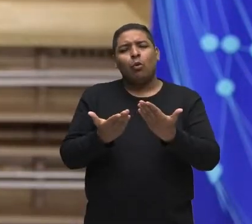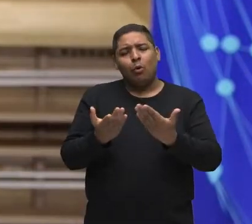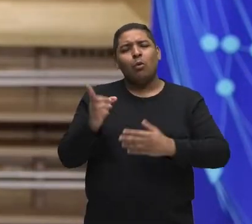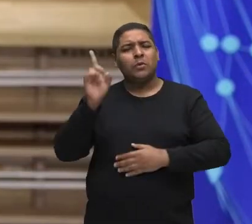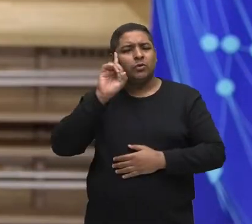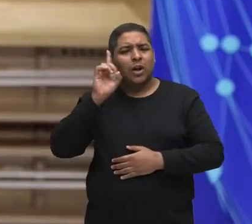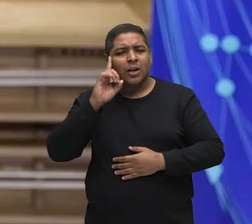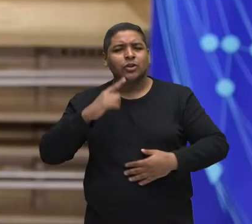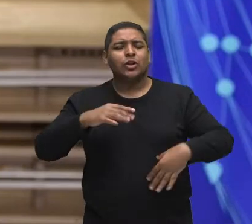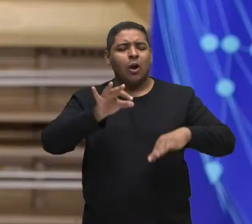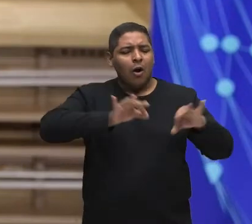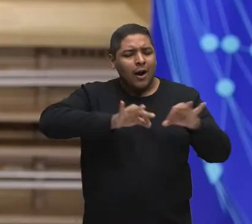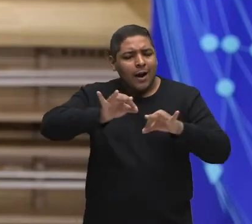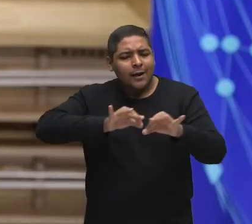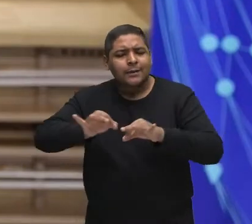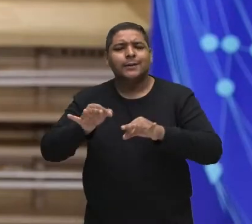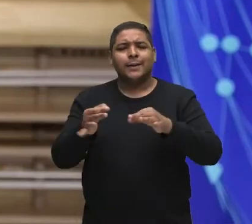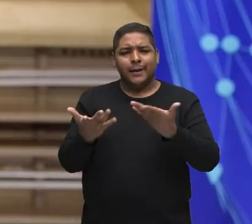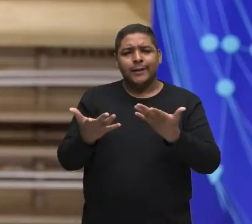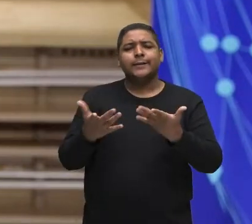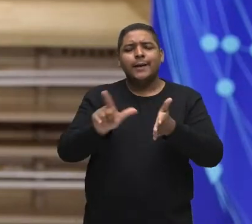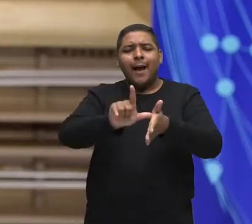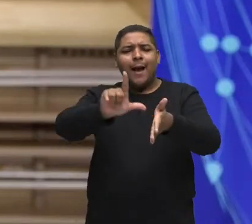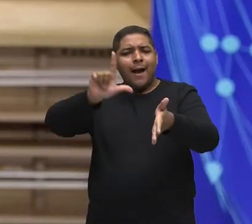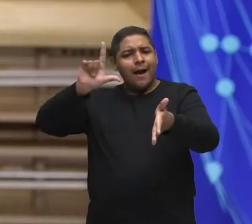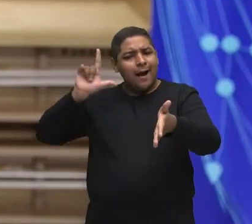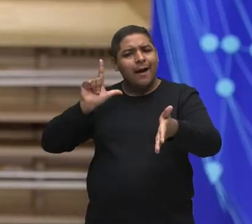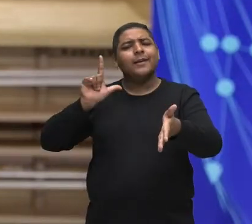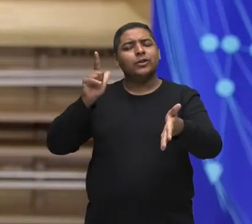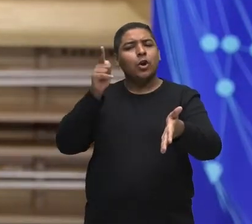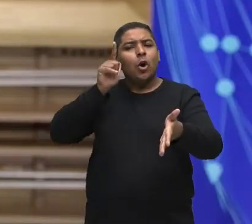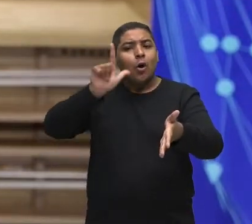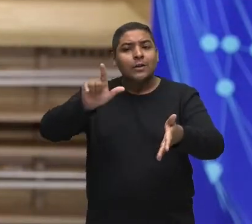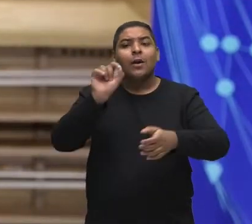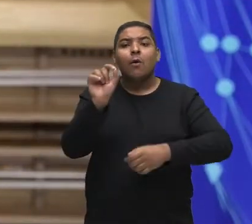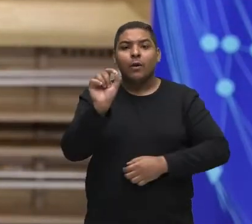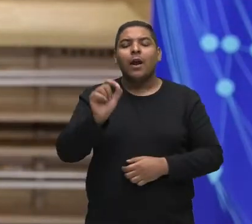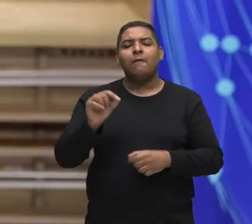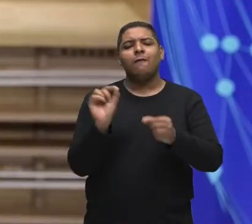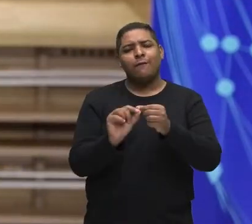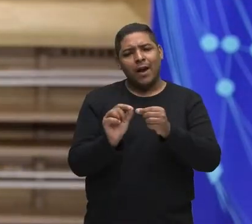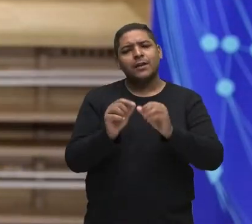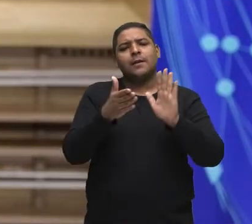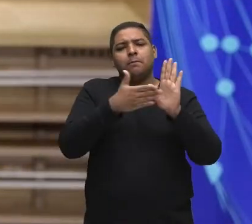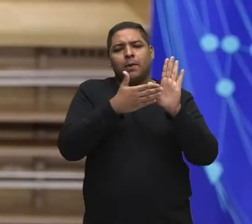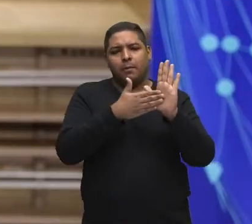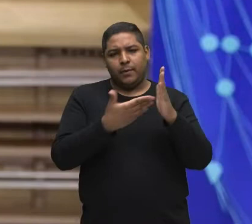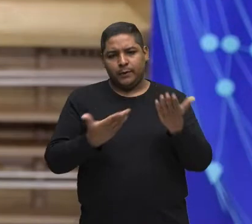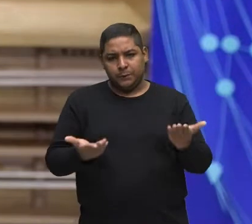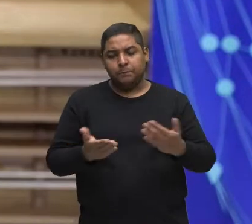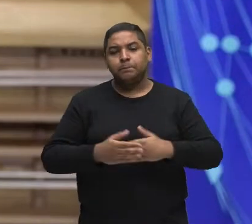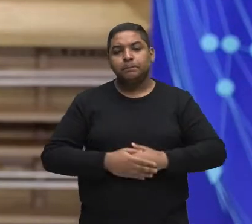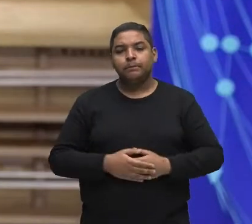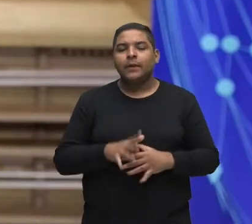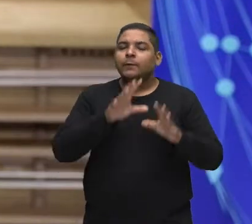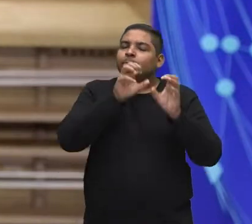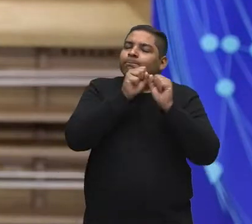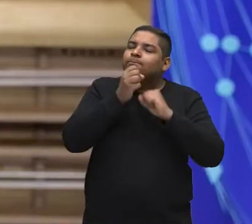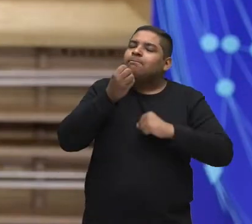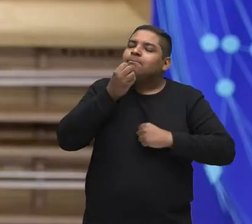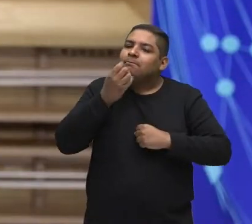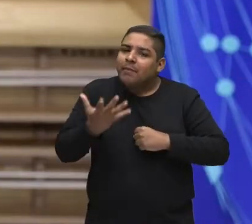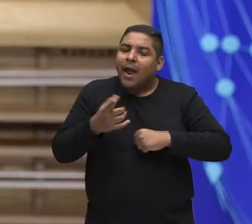se organiza e se planeja de maneira antecipada consegue executar aquilo que se propõe. Durma bem.